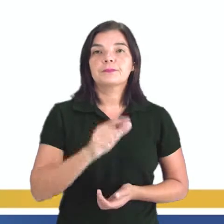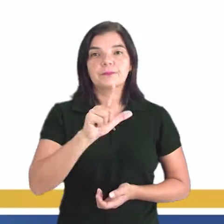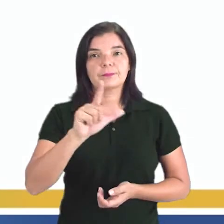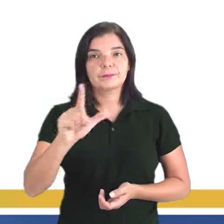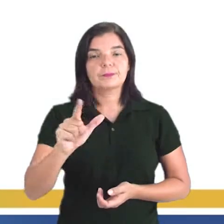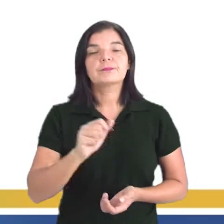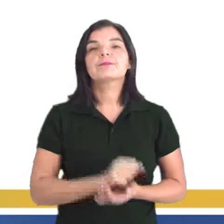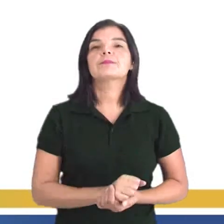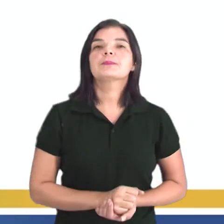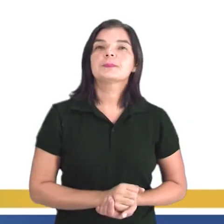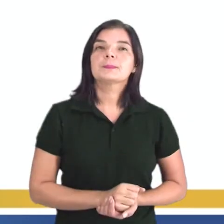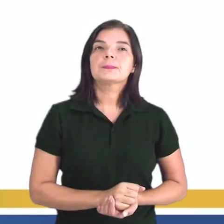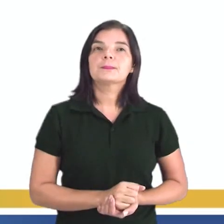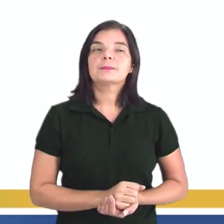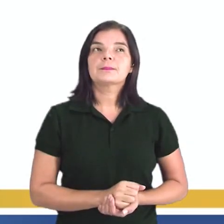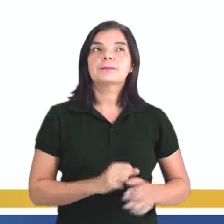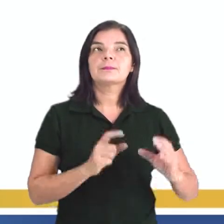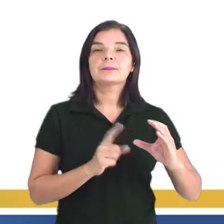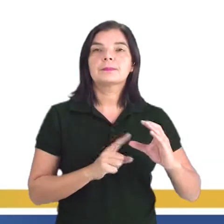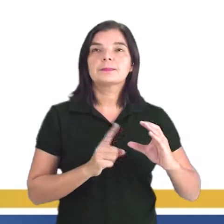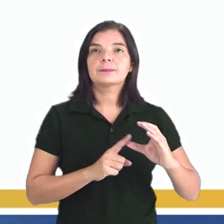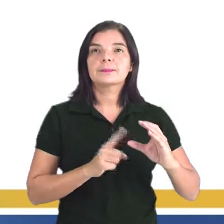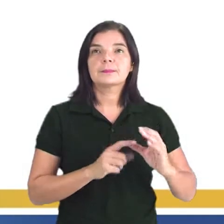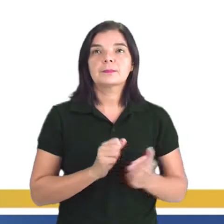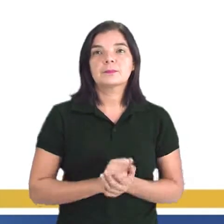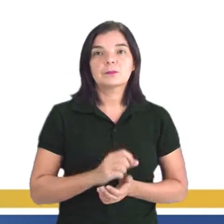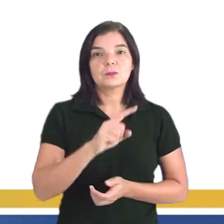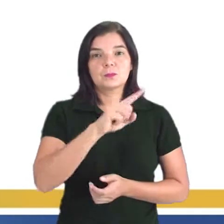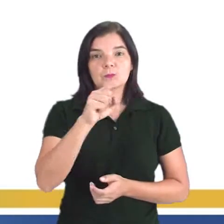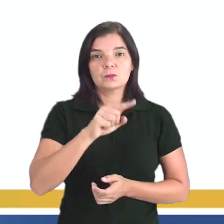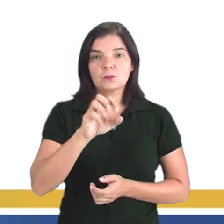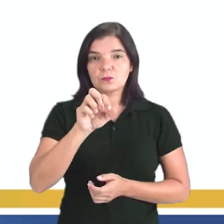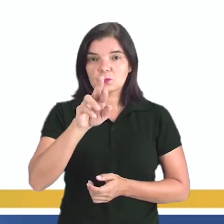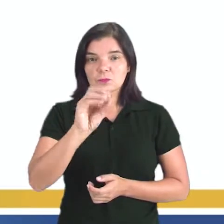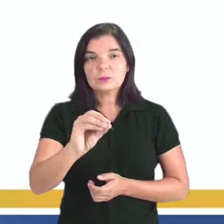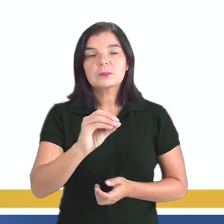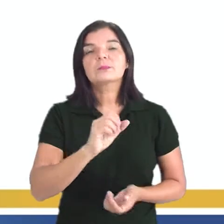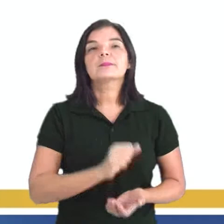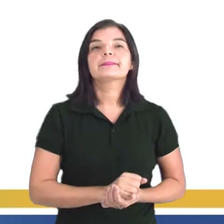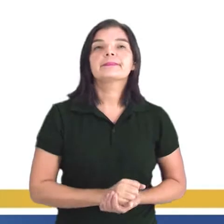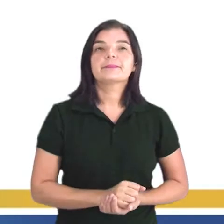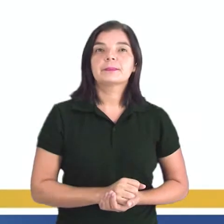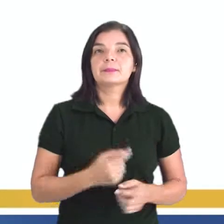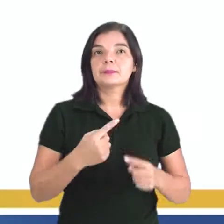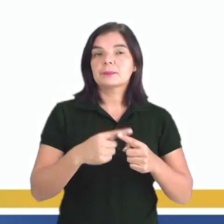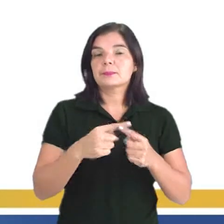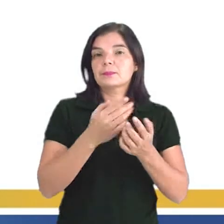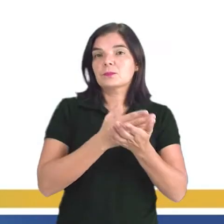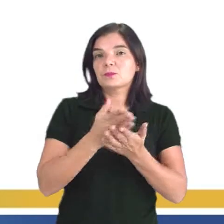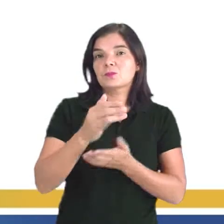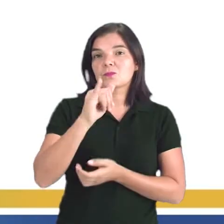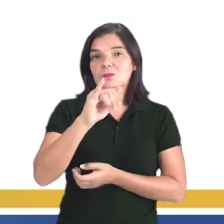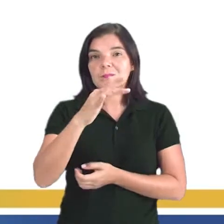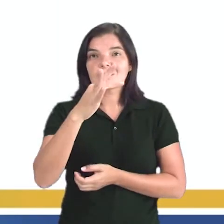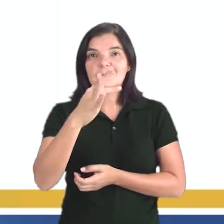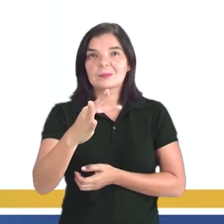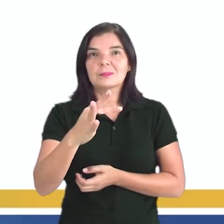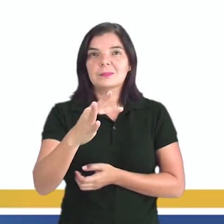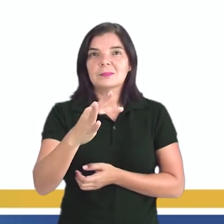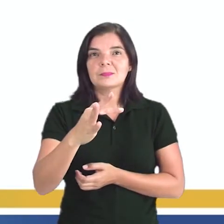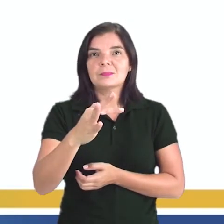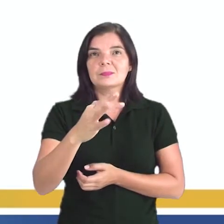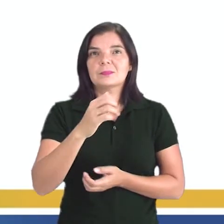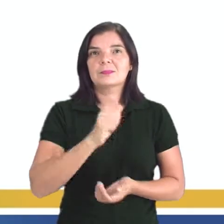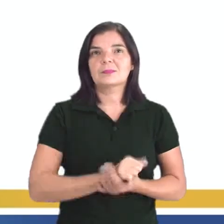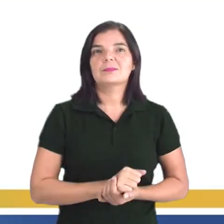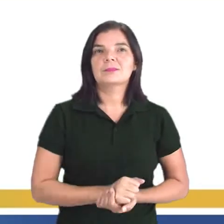faz parte do will, ok? Na letra C, nós temos aí o zero conditional. Por quê? Porque ele está no